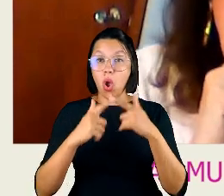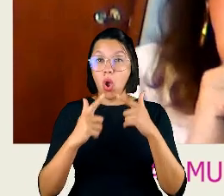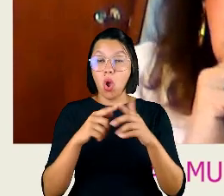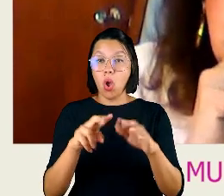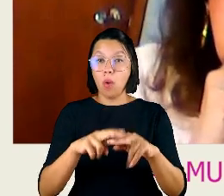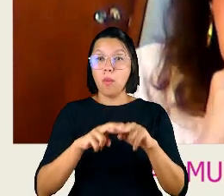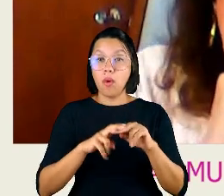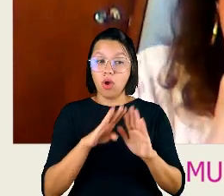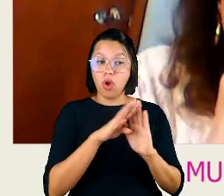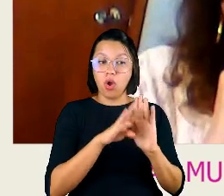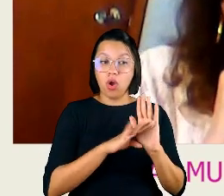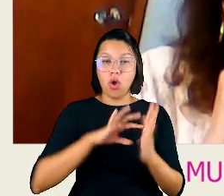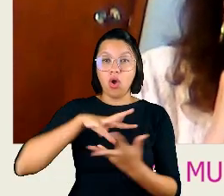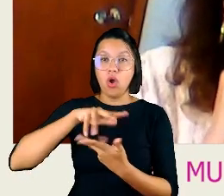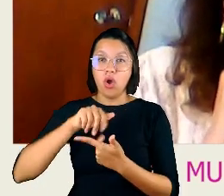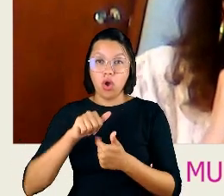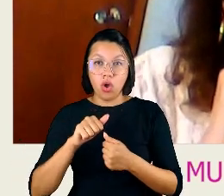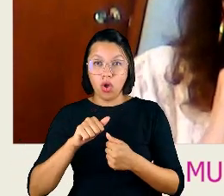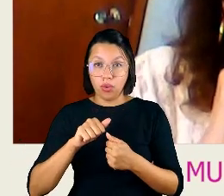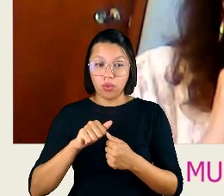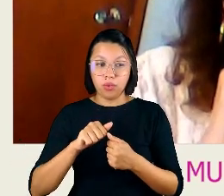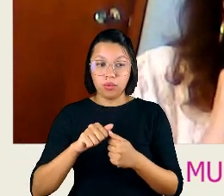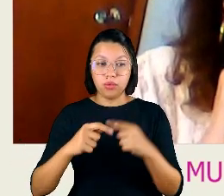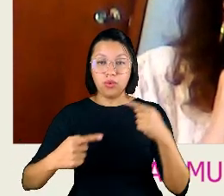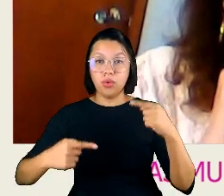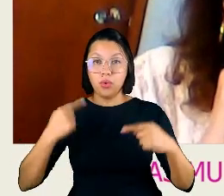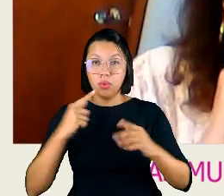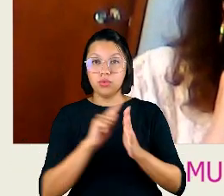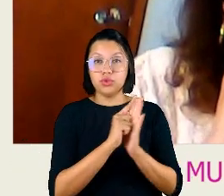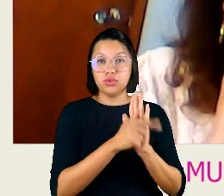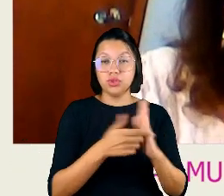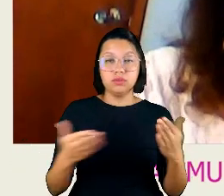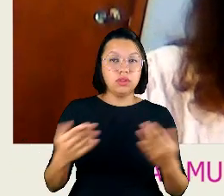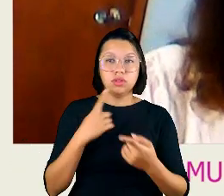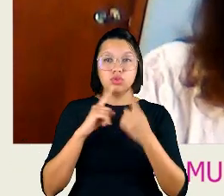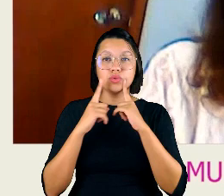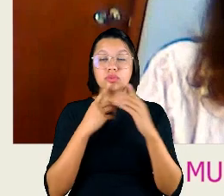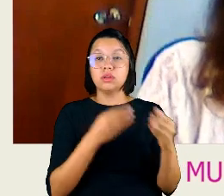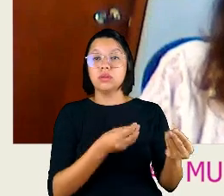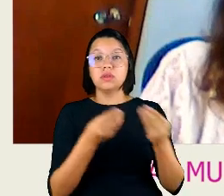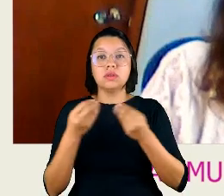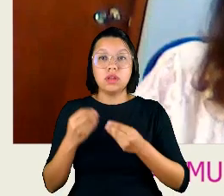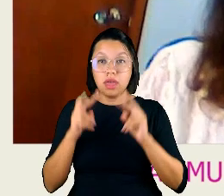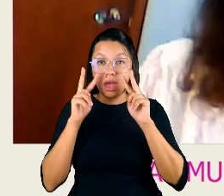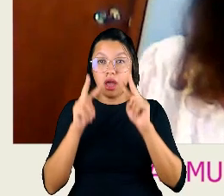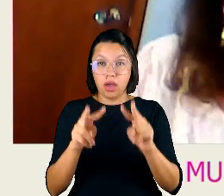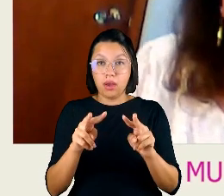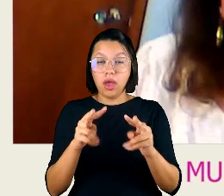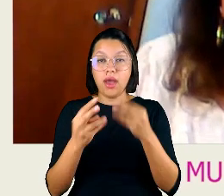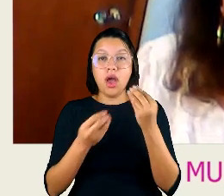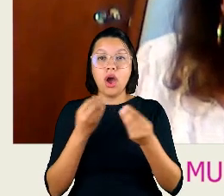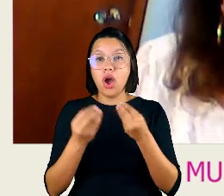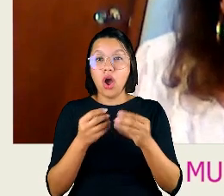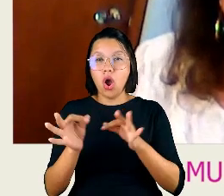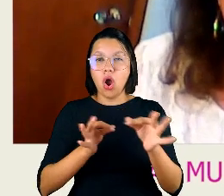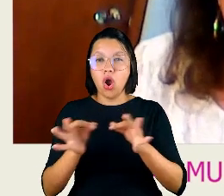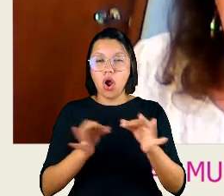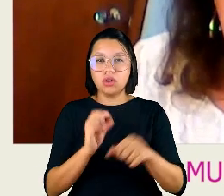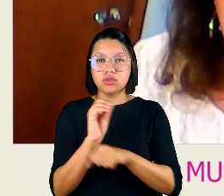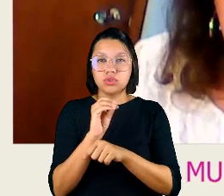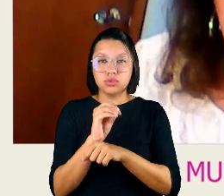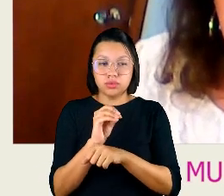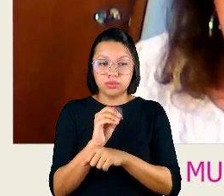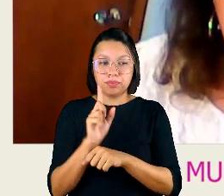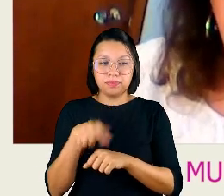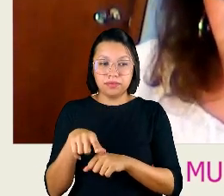global anti-gênero e anti dessas discussões, e a gente trazer também para a perspectiva como estratégia de cuidado é extremamente